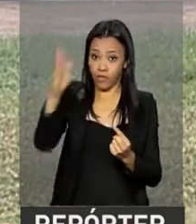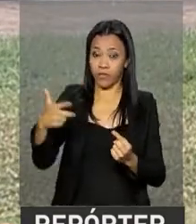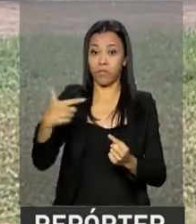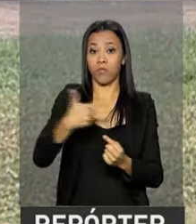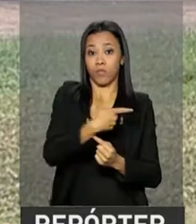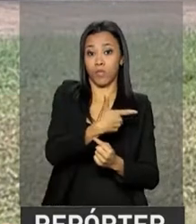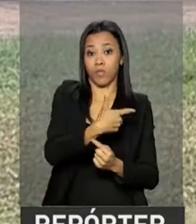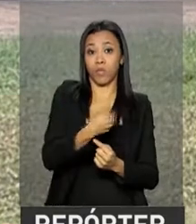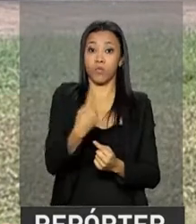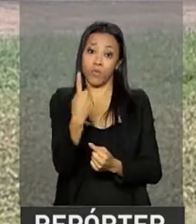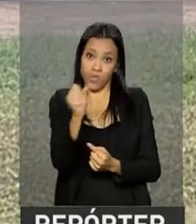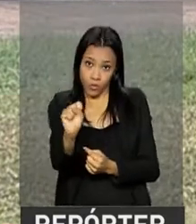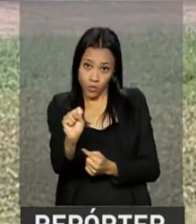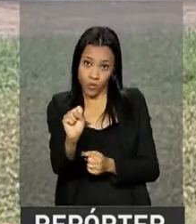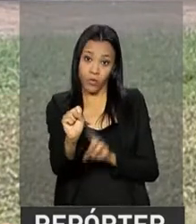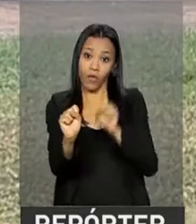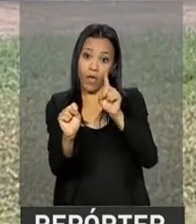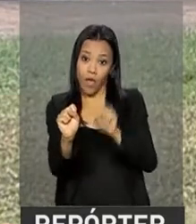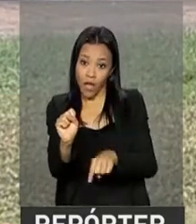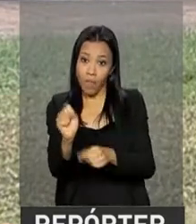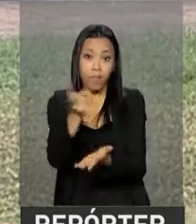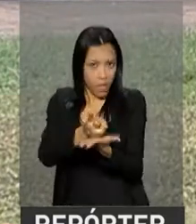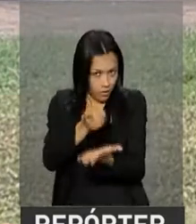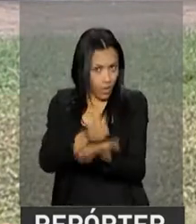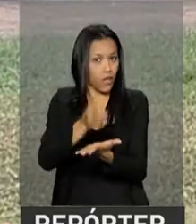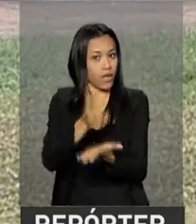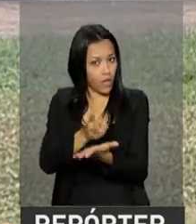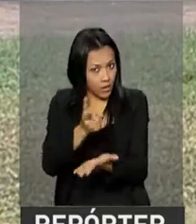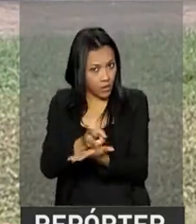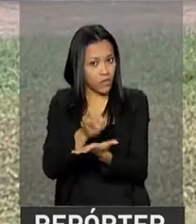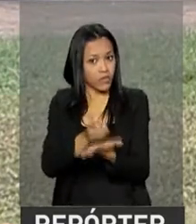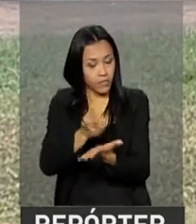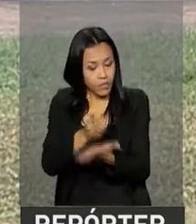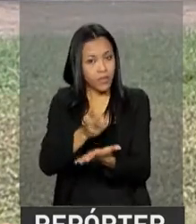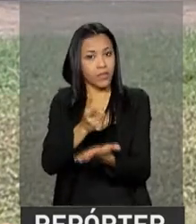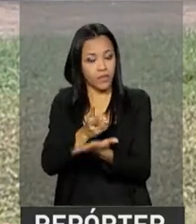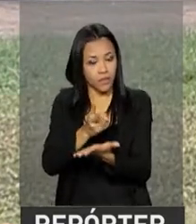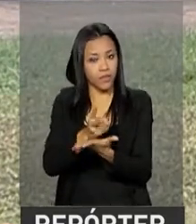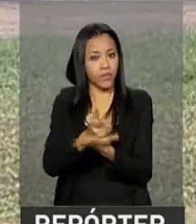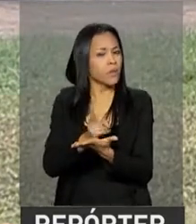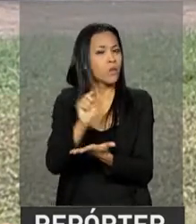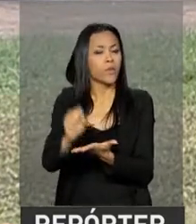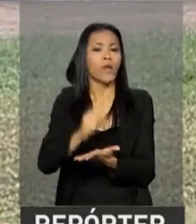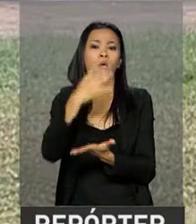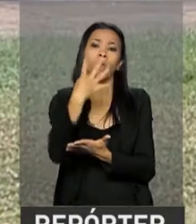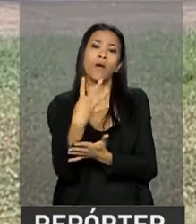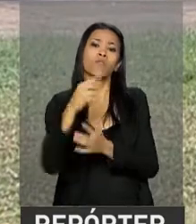2018, como eu falei, vai ficar. Está mantida também para 2018, ela está mantida em